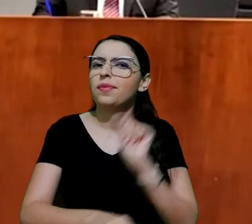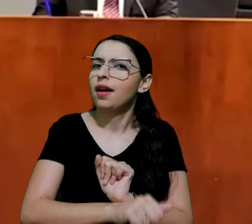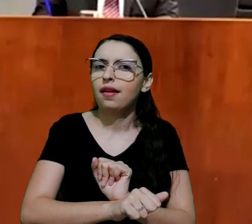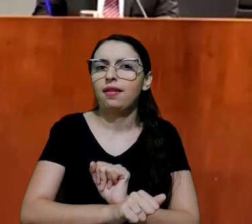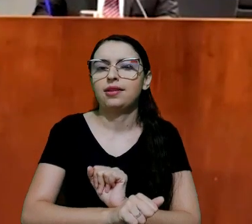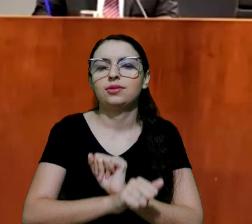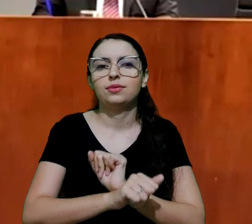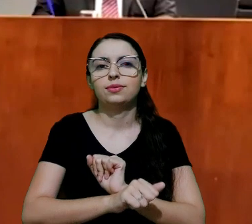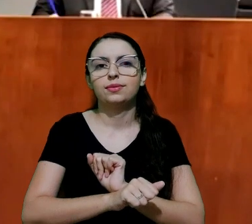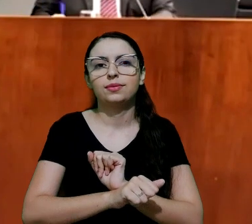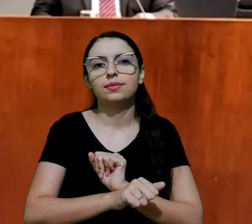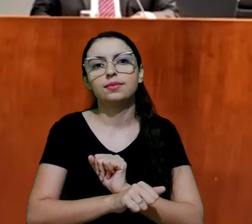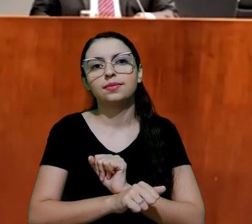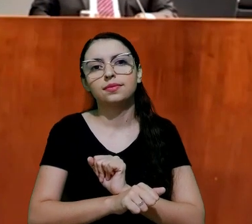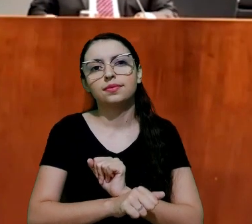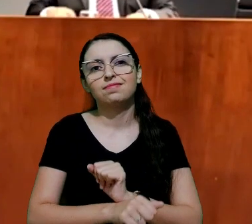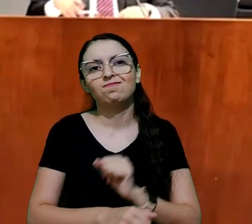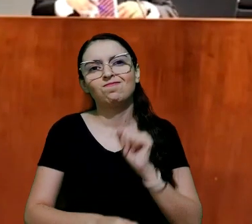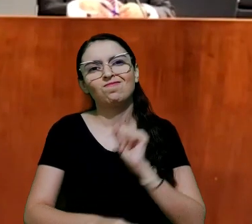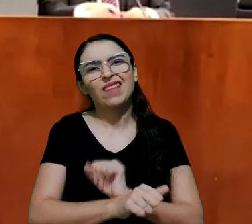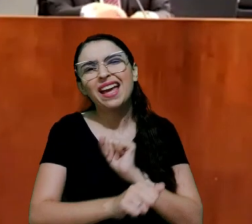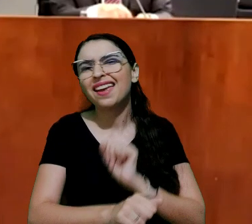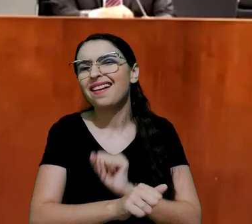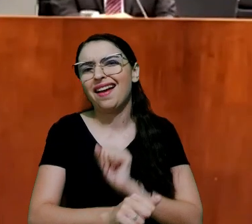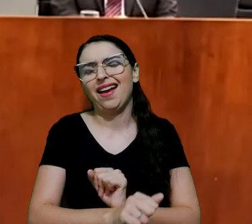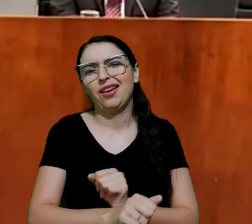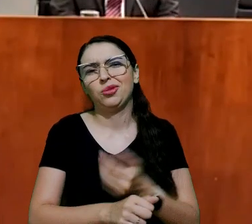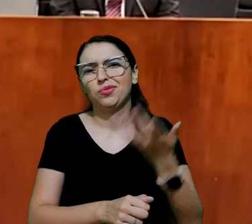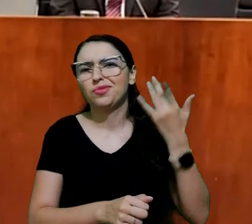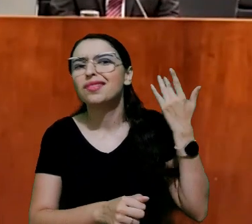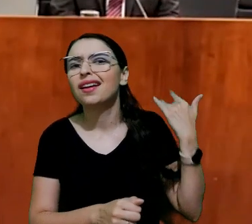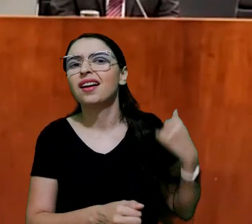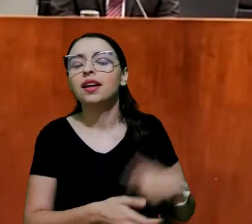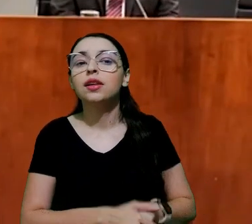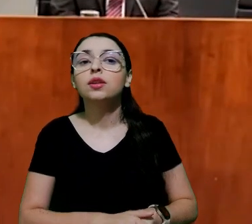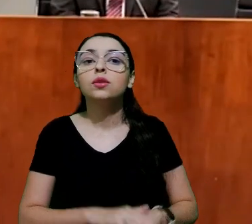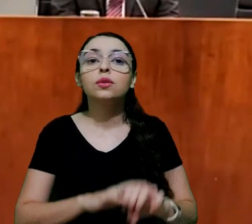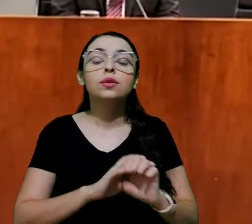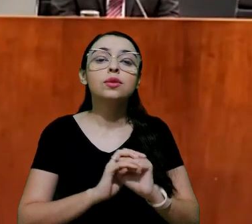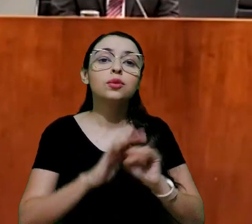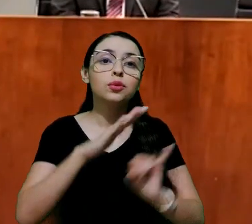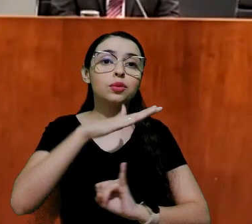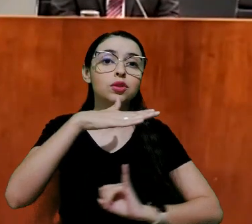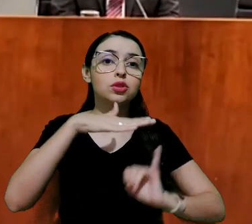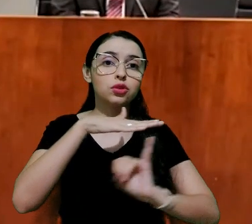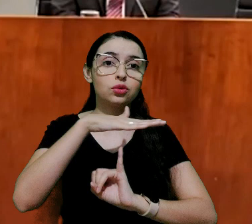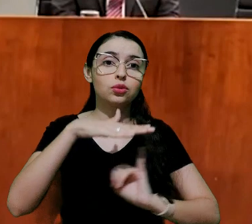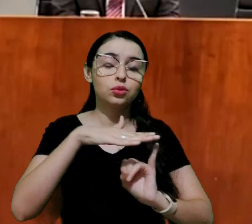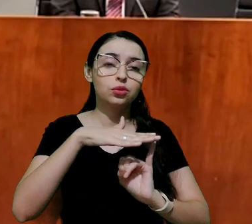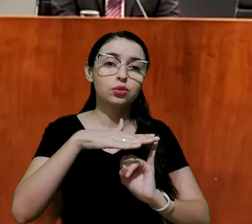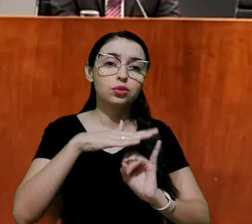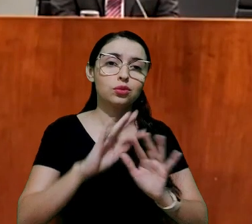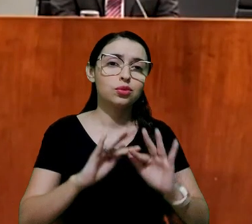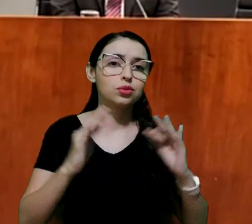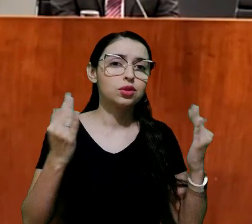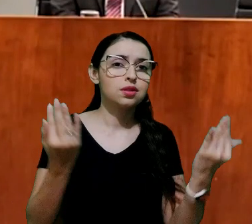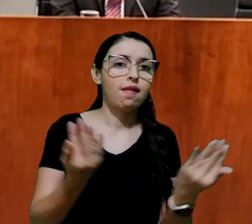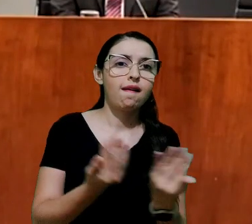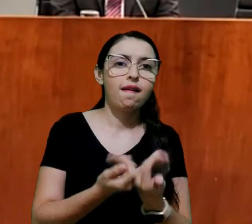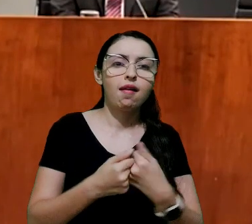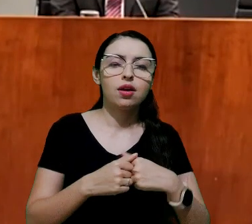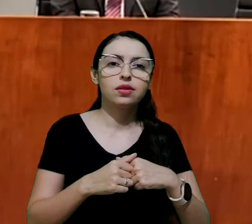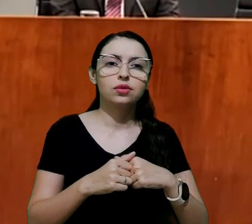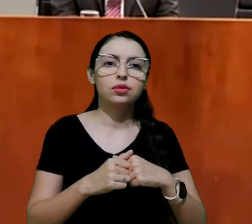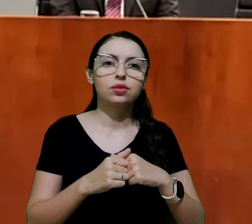muito contido nos institutos que cercam toda a cerimônia da transmissão